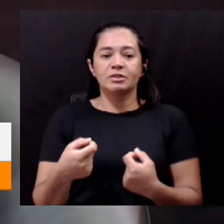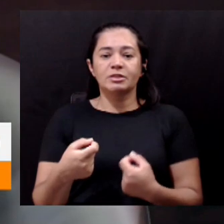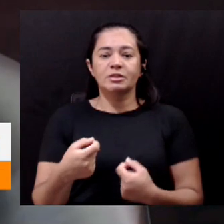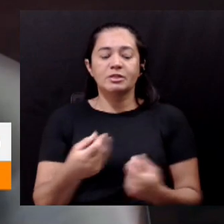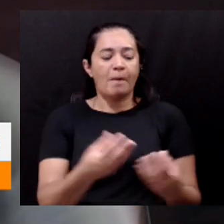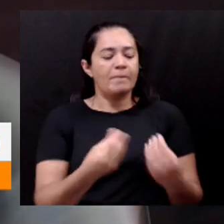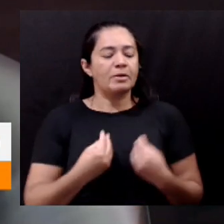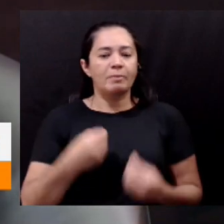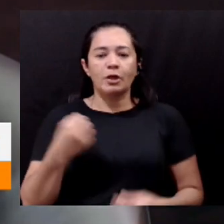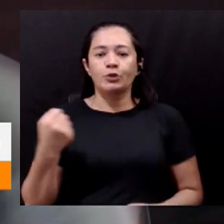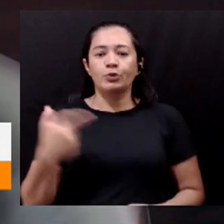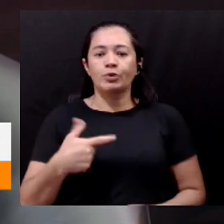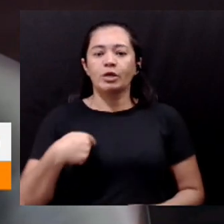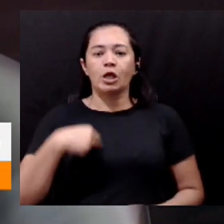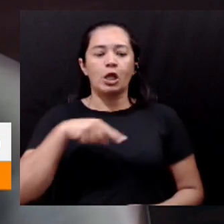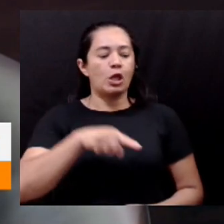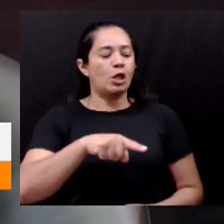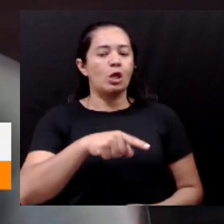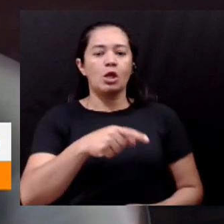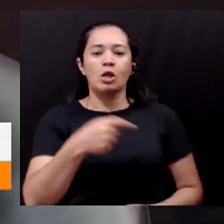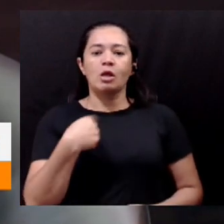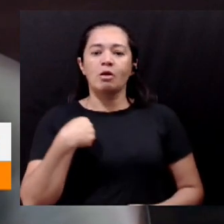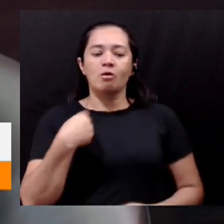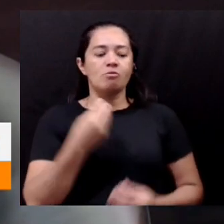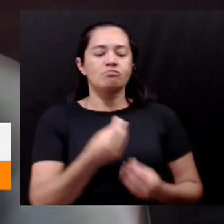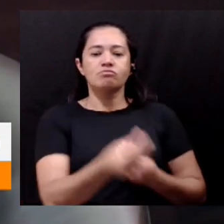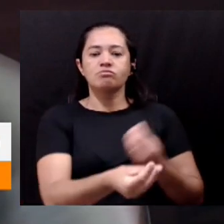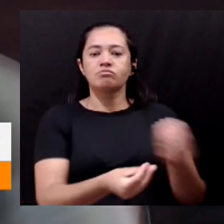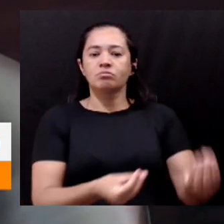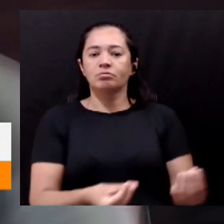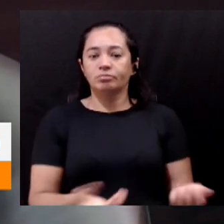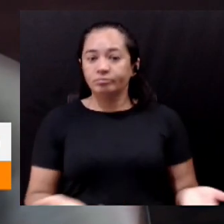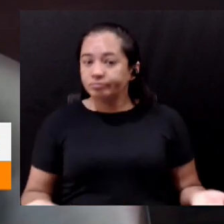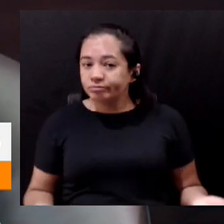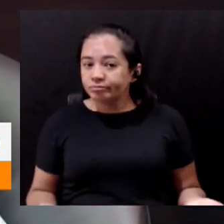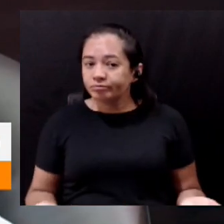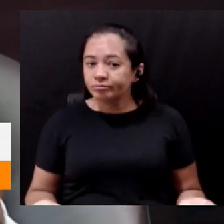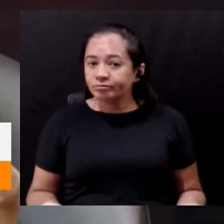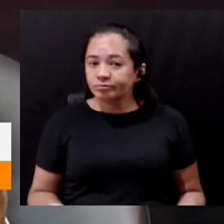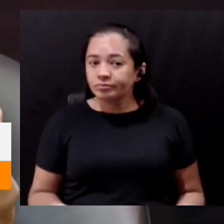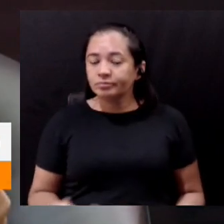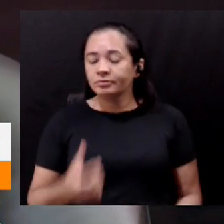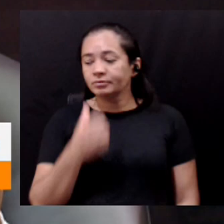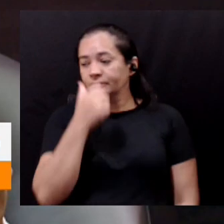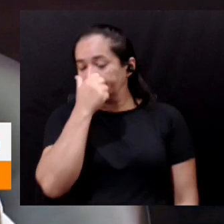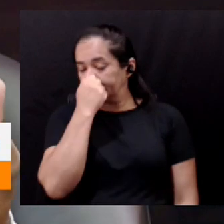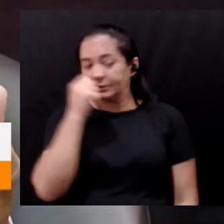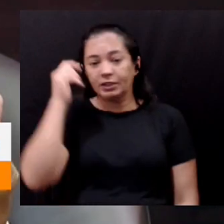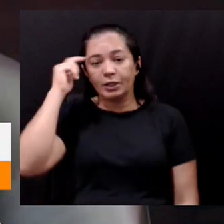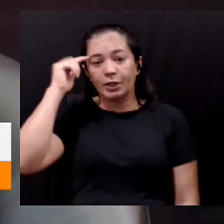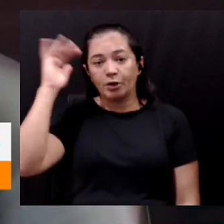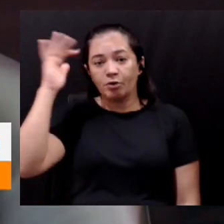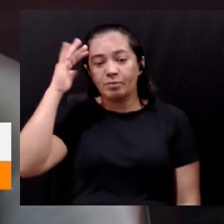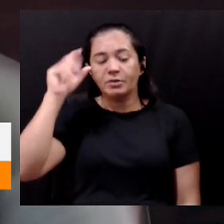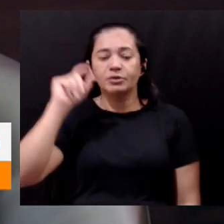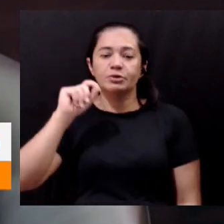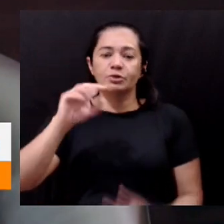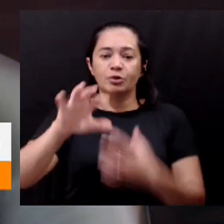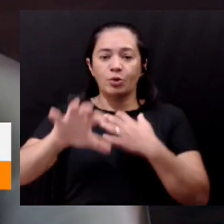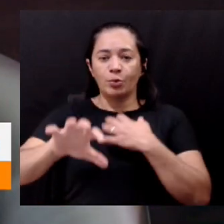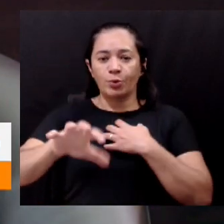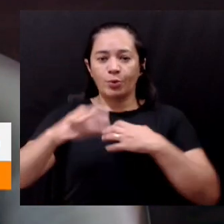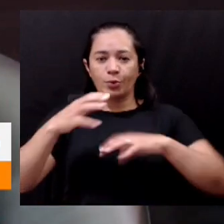realmente o forneço novamente, tá. Então, eu imagino que a questão da empatia, né, quando nós falamos na